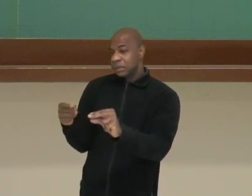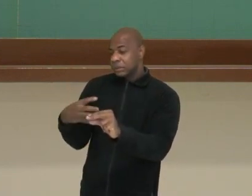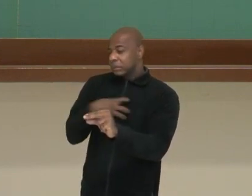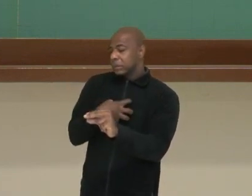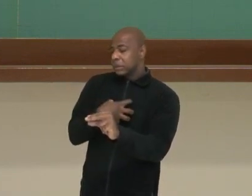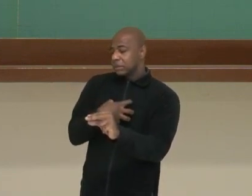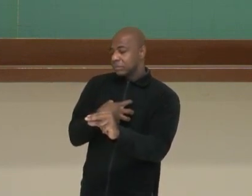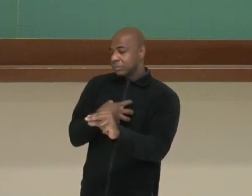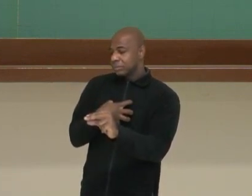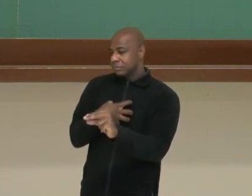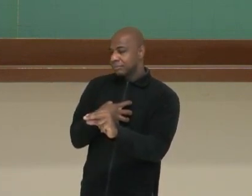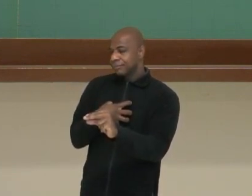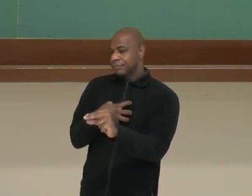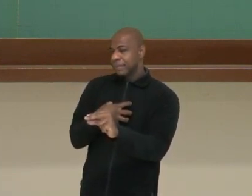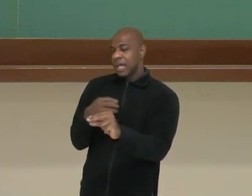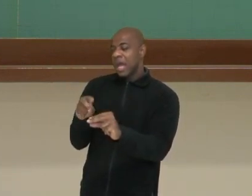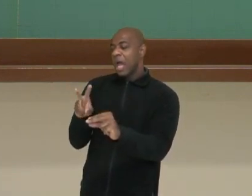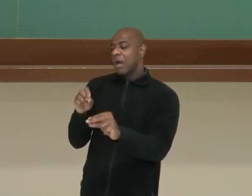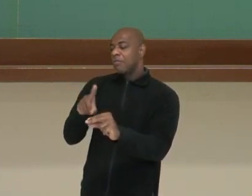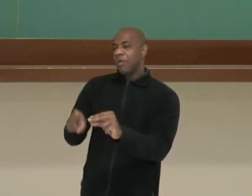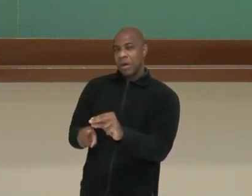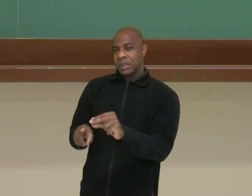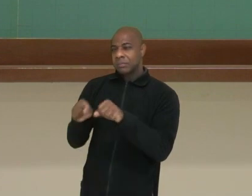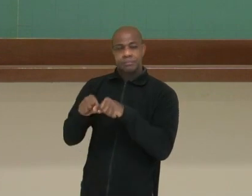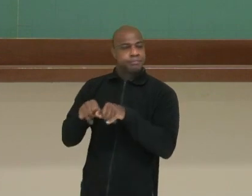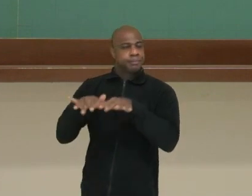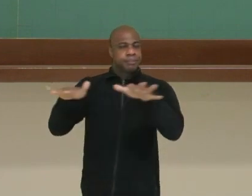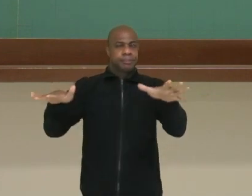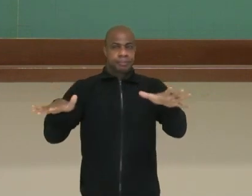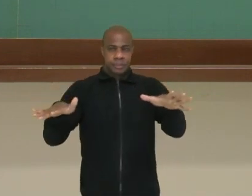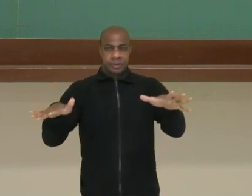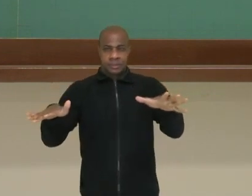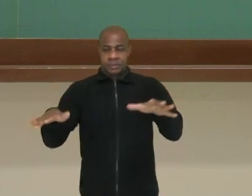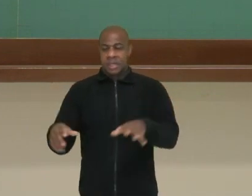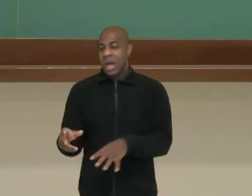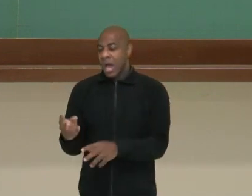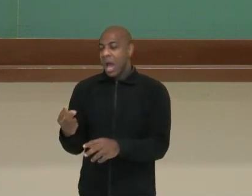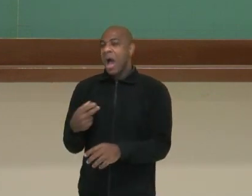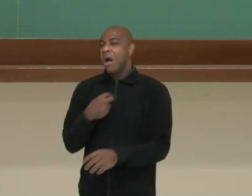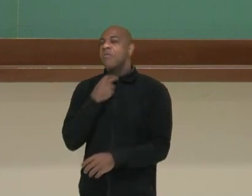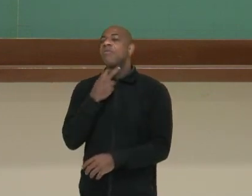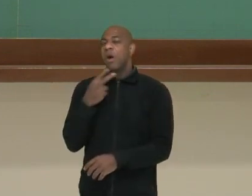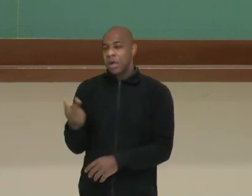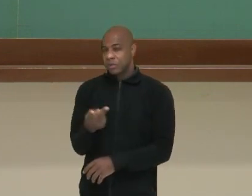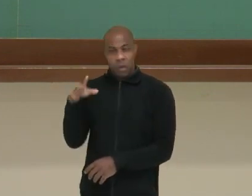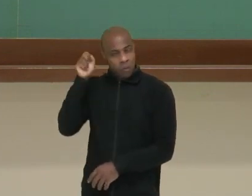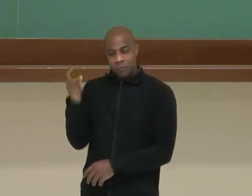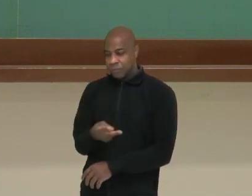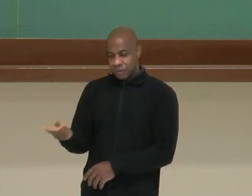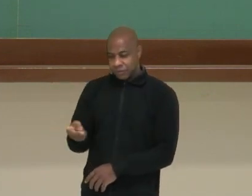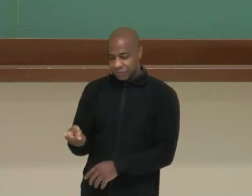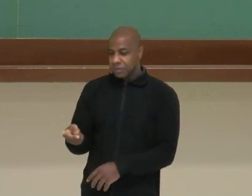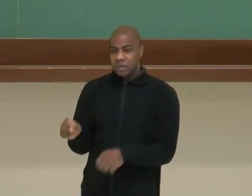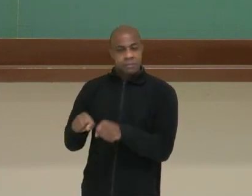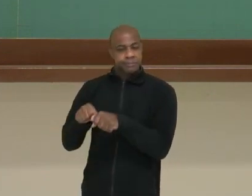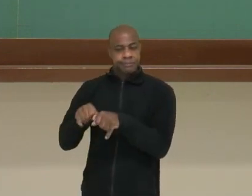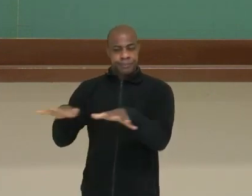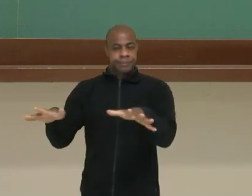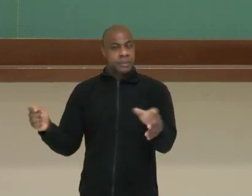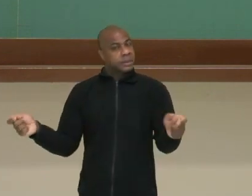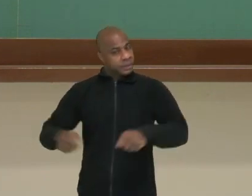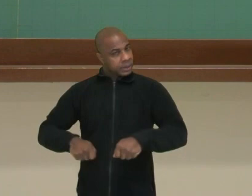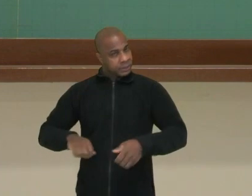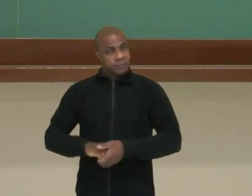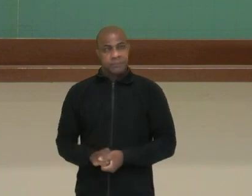a mesma voz que as pessoas ouvem por aí. Ou seja, sua voz não é muito elegante, não é verdade? Na verdade, pessoal, é que você não